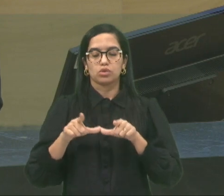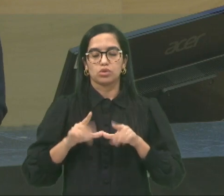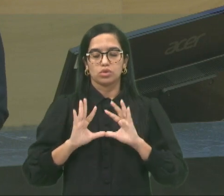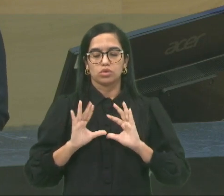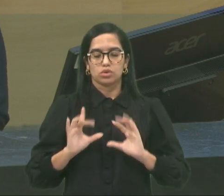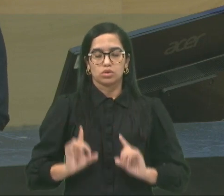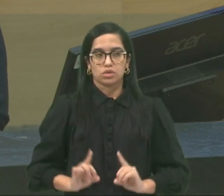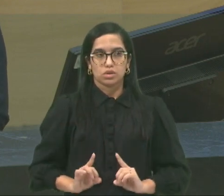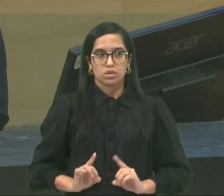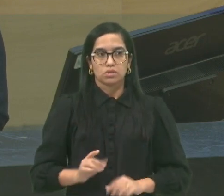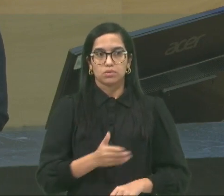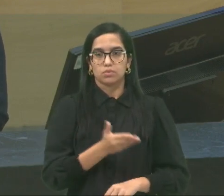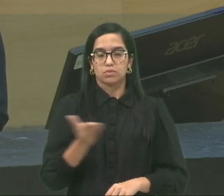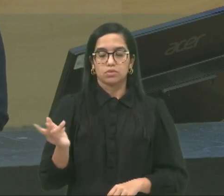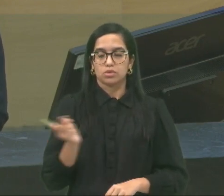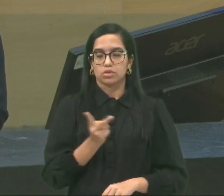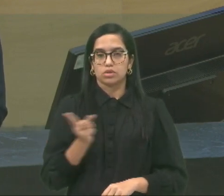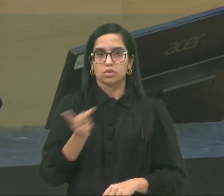dois homens,